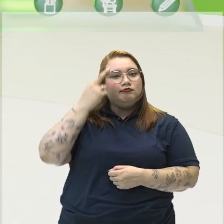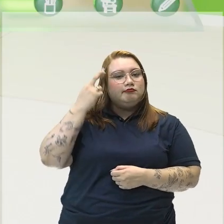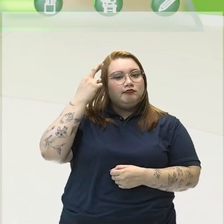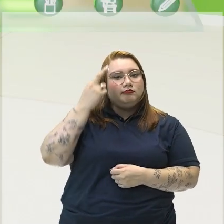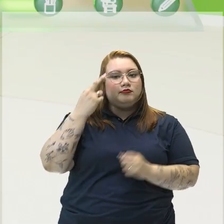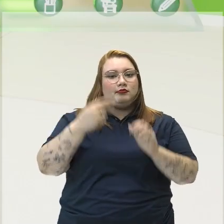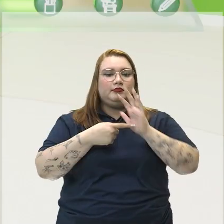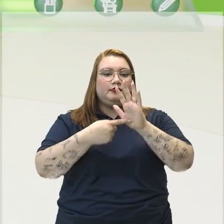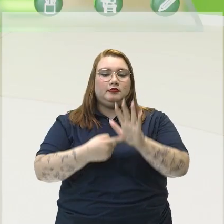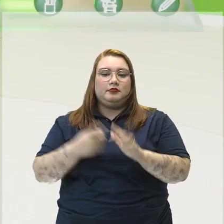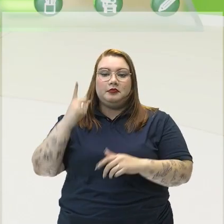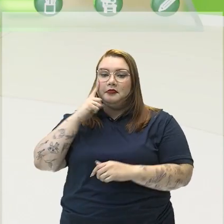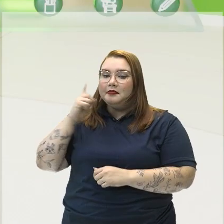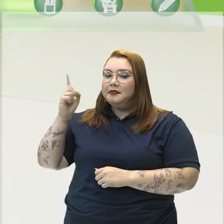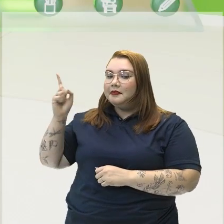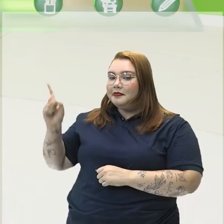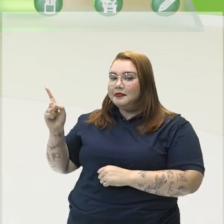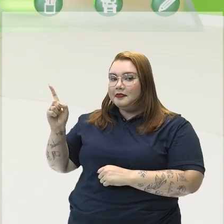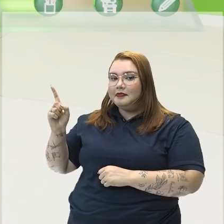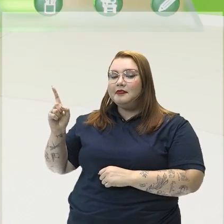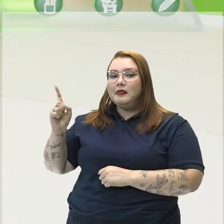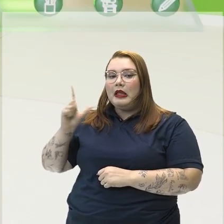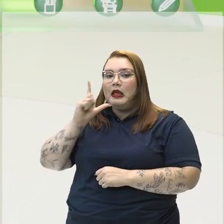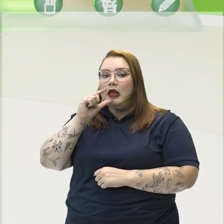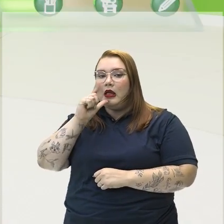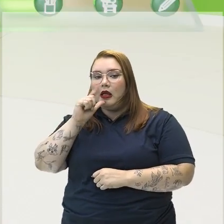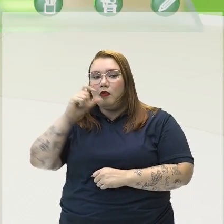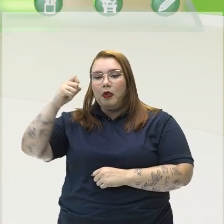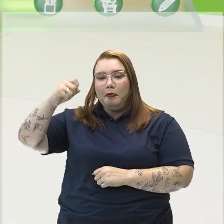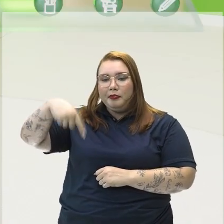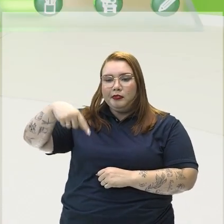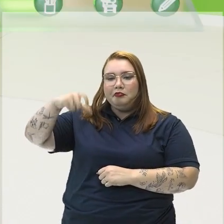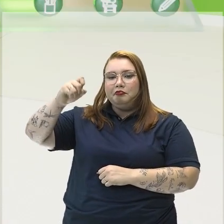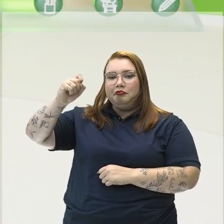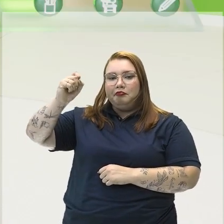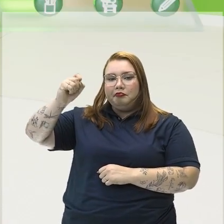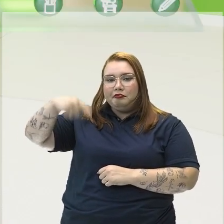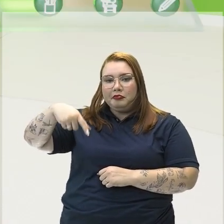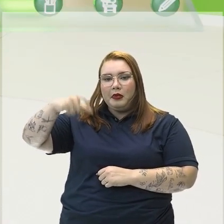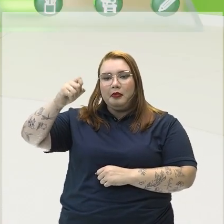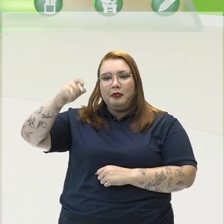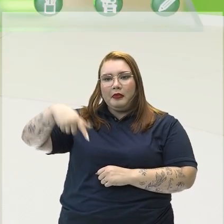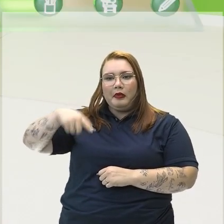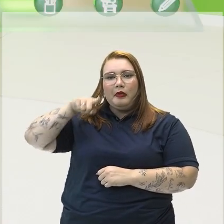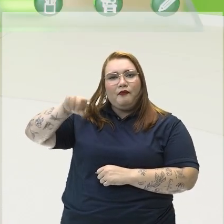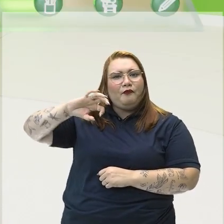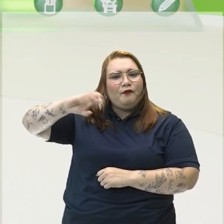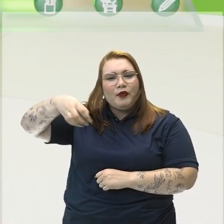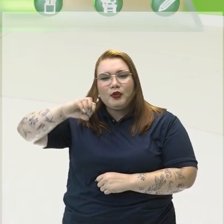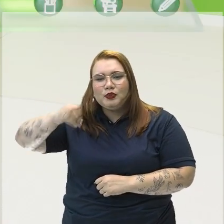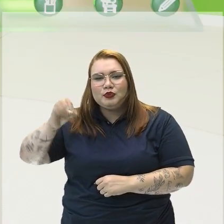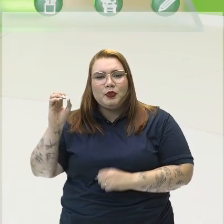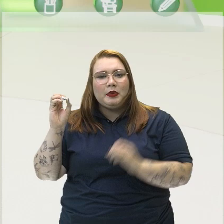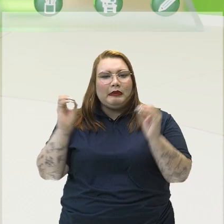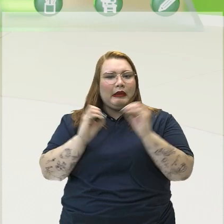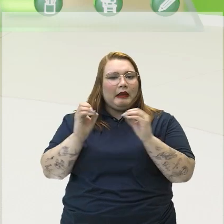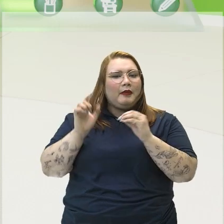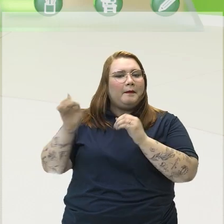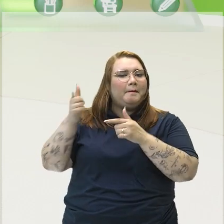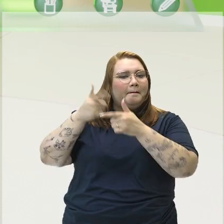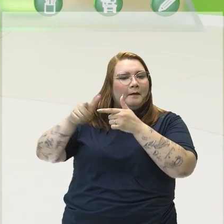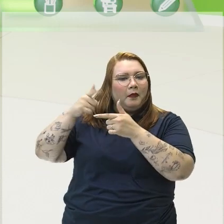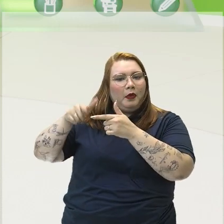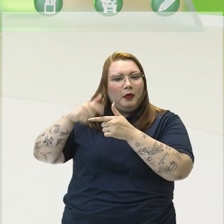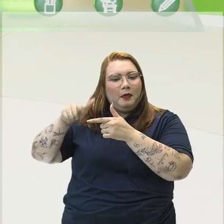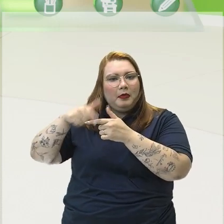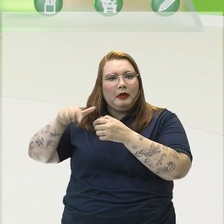gente trouxe aqui a representação de uma torneira que está pingando, né, essa torneira aqui aberta, ou então está com problema ali,